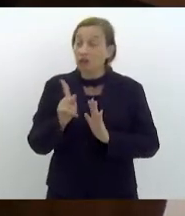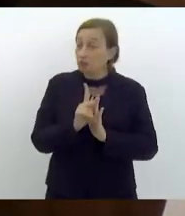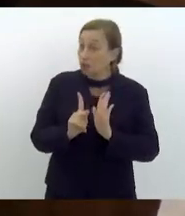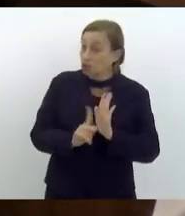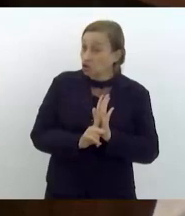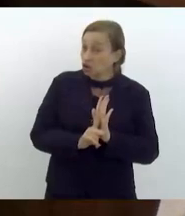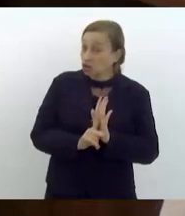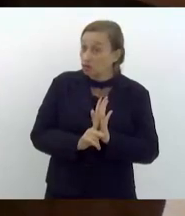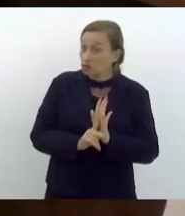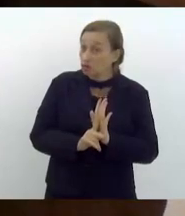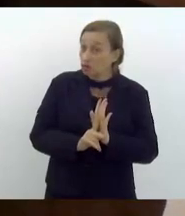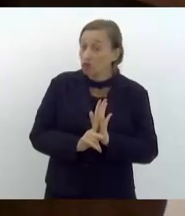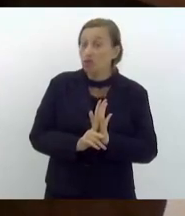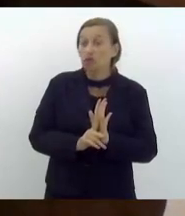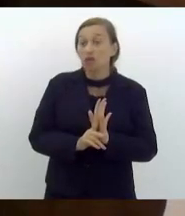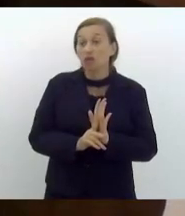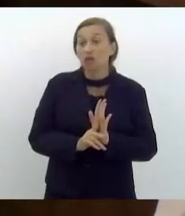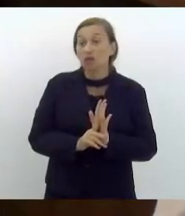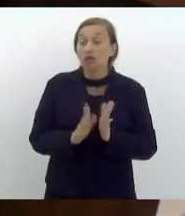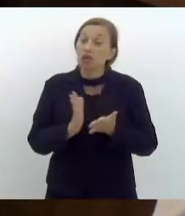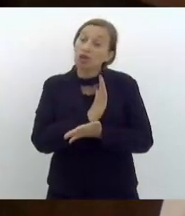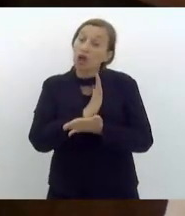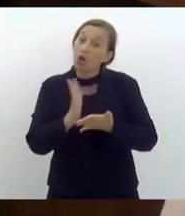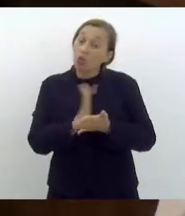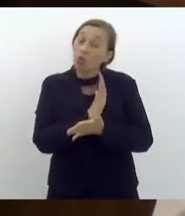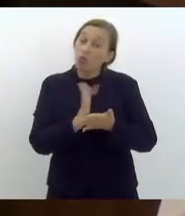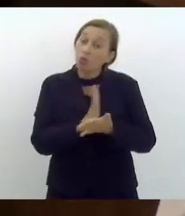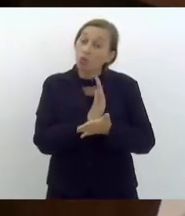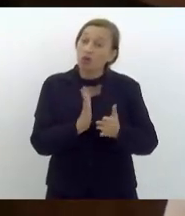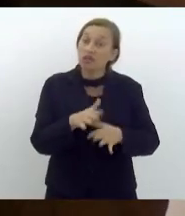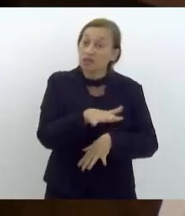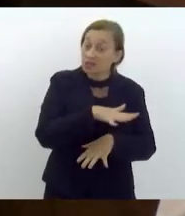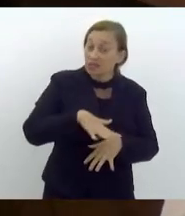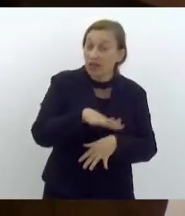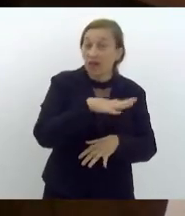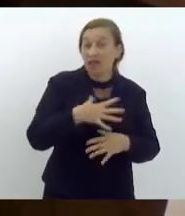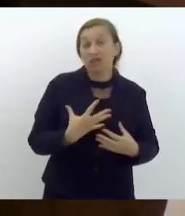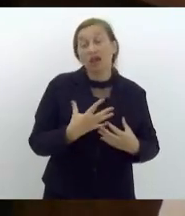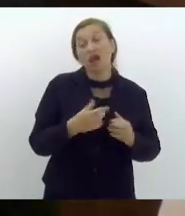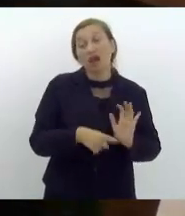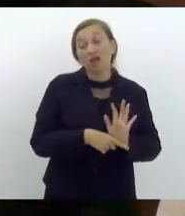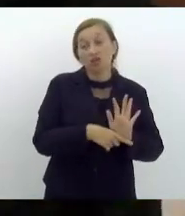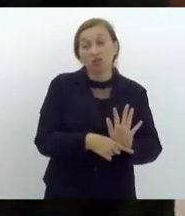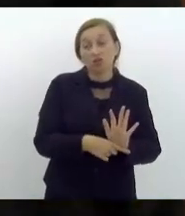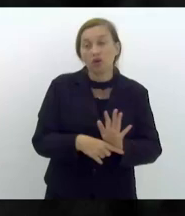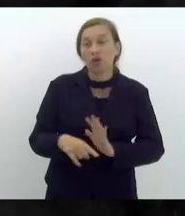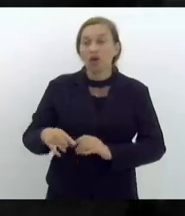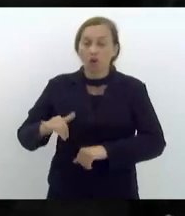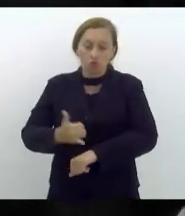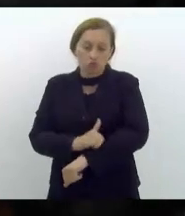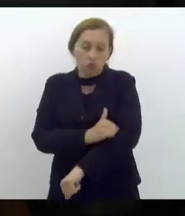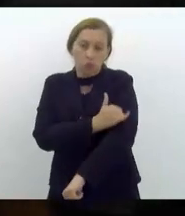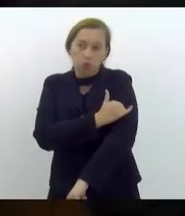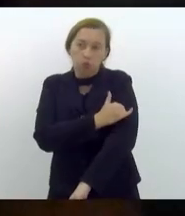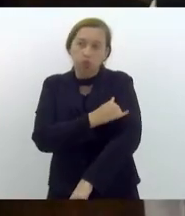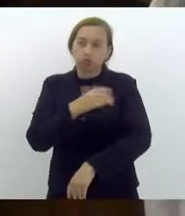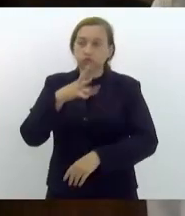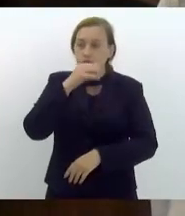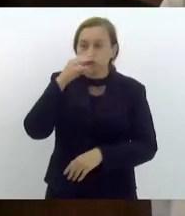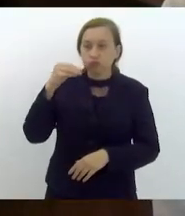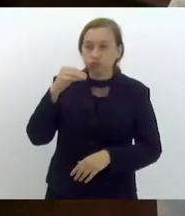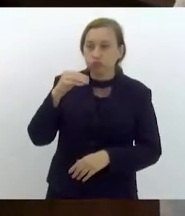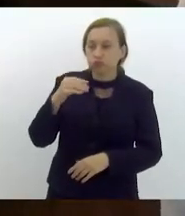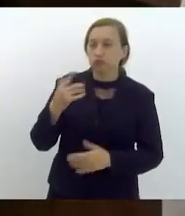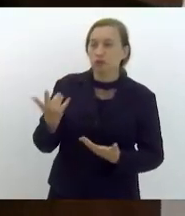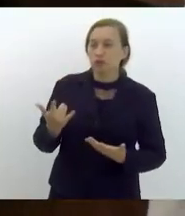que beneficia alguns setores que não é um setor das crianças não nem dos adolescentes que vivem comendo essas porcaria em